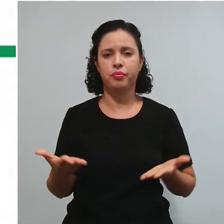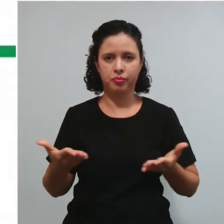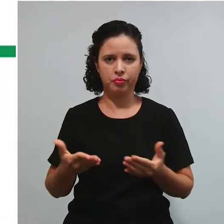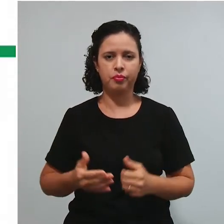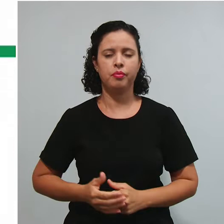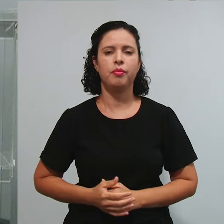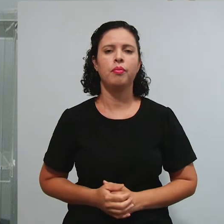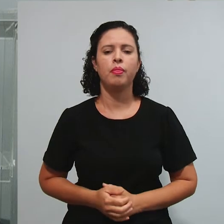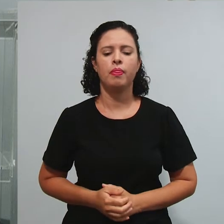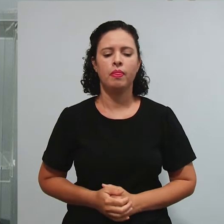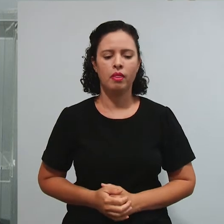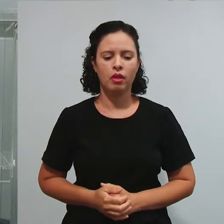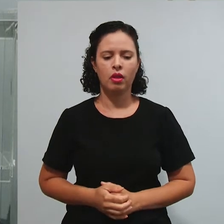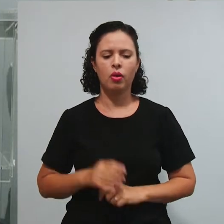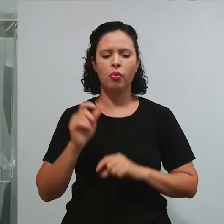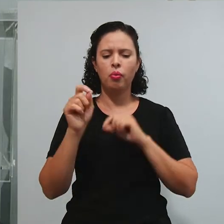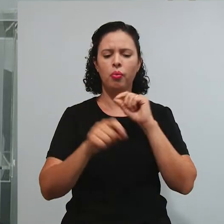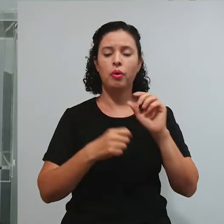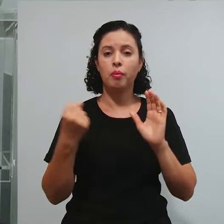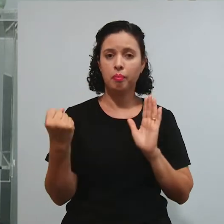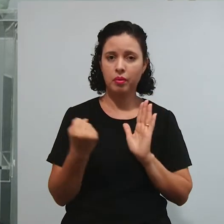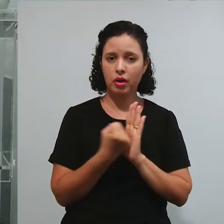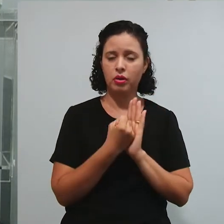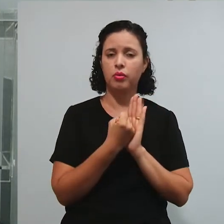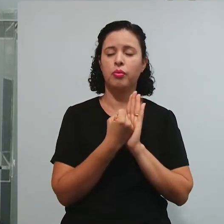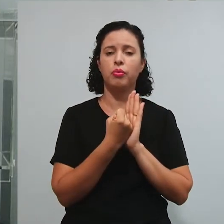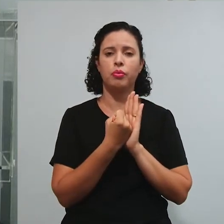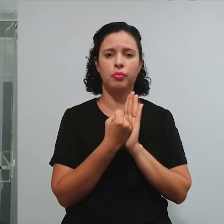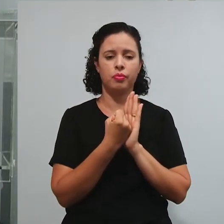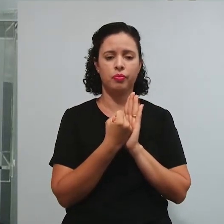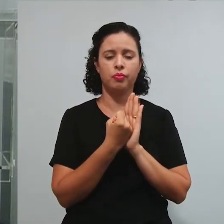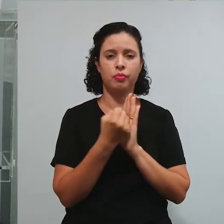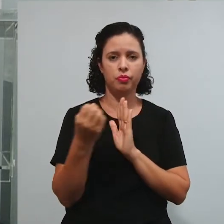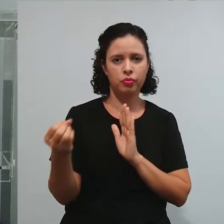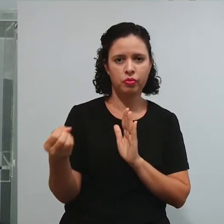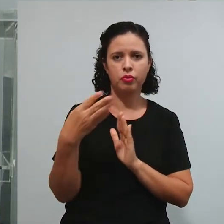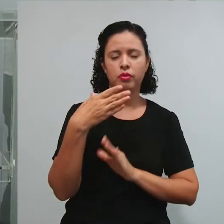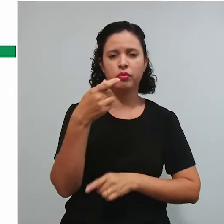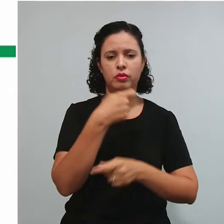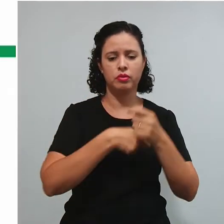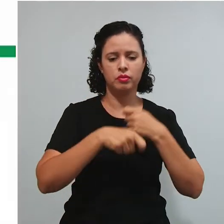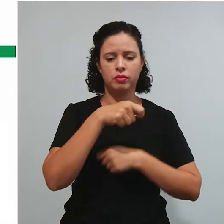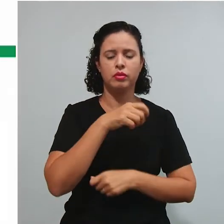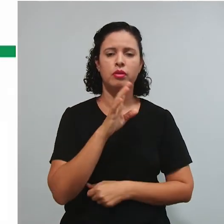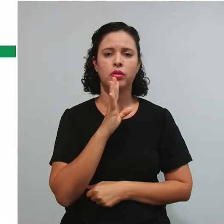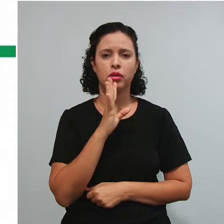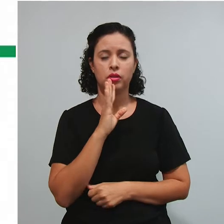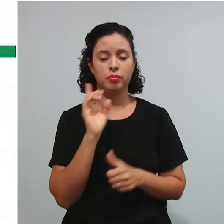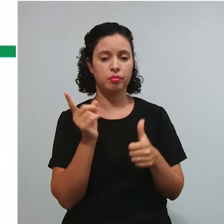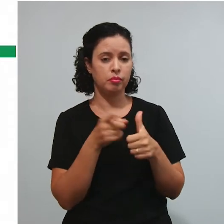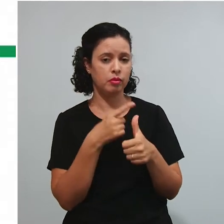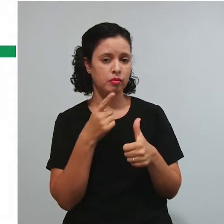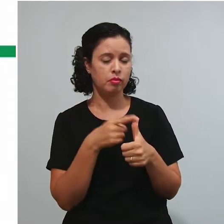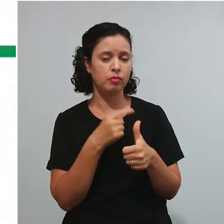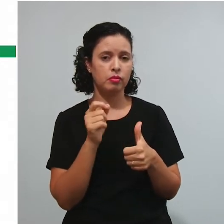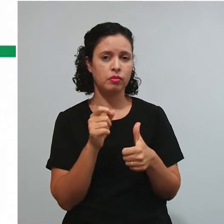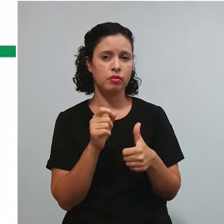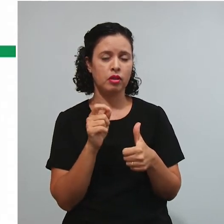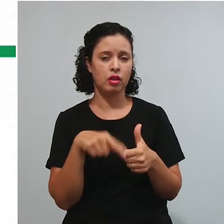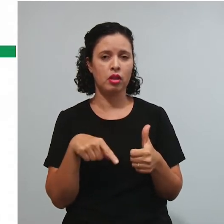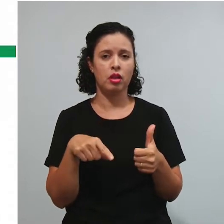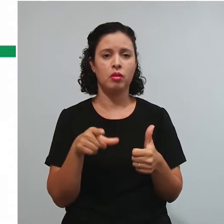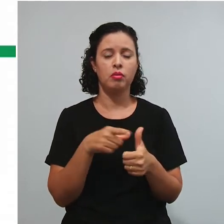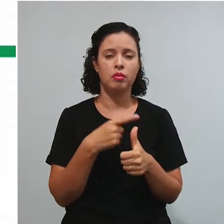vivendo agora. Então, o que marcou, né, essa nova administração que a gente conhece? Primeiro foi a